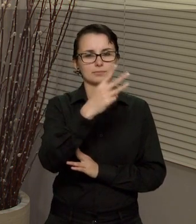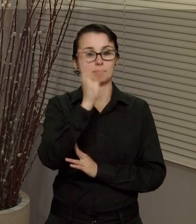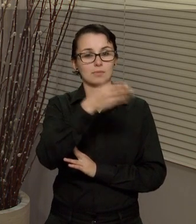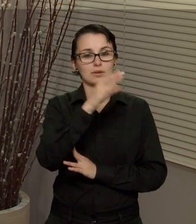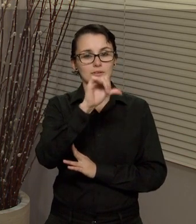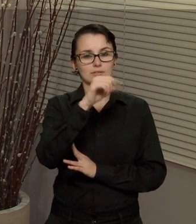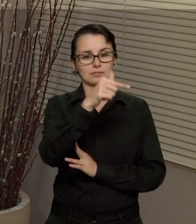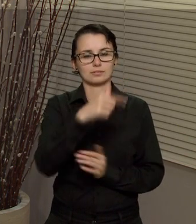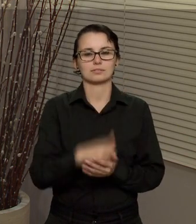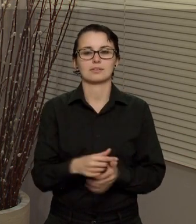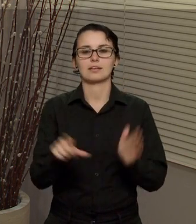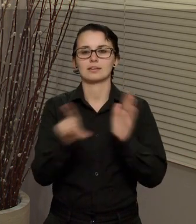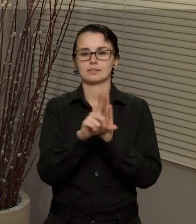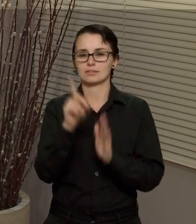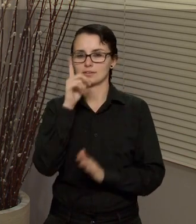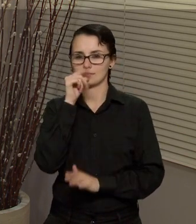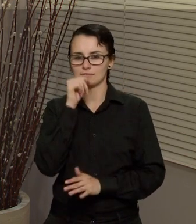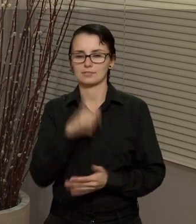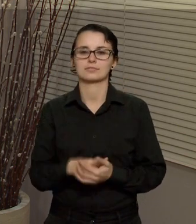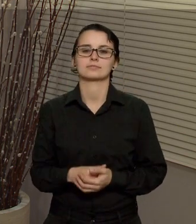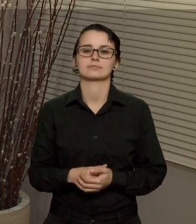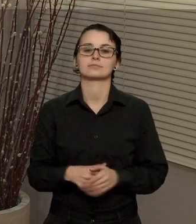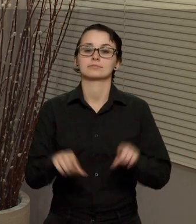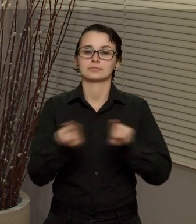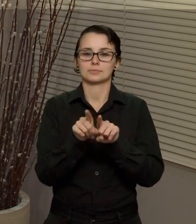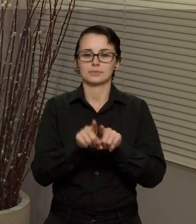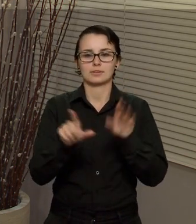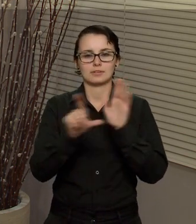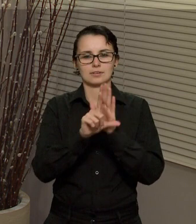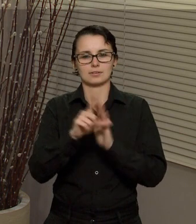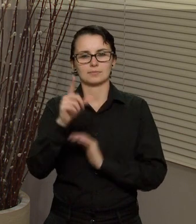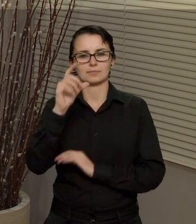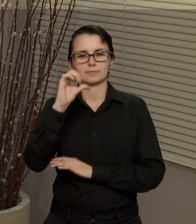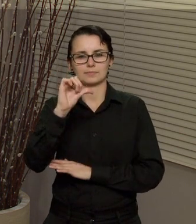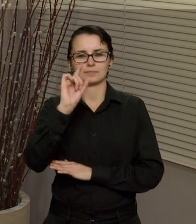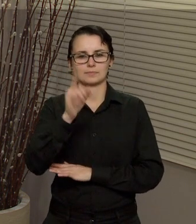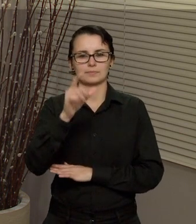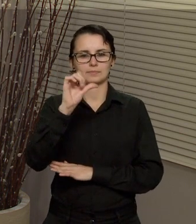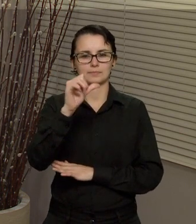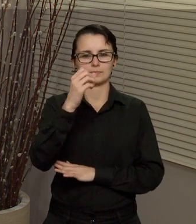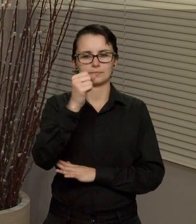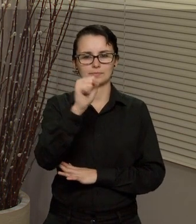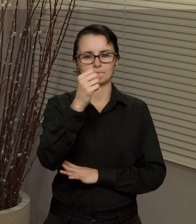9.433/97, conhecida como a Lei das Águas, e a Lei número